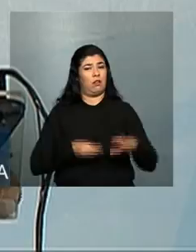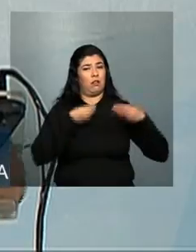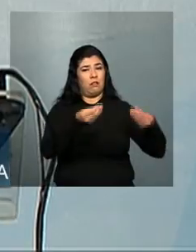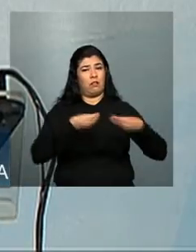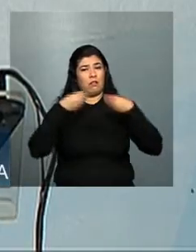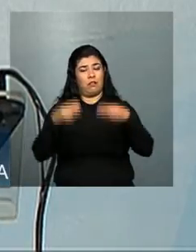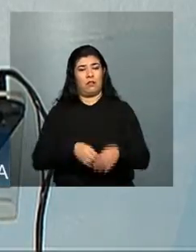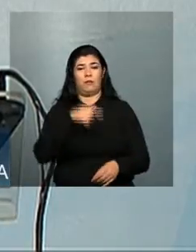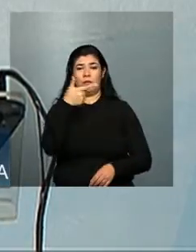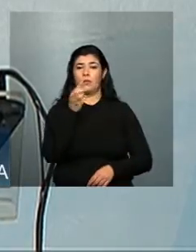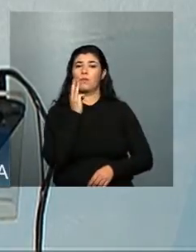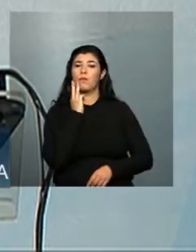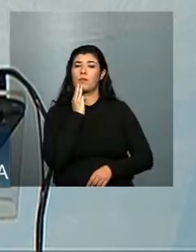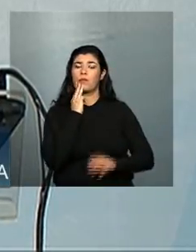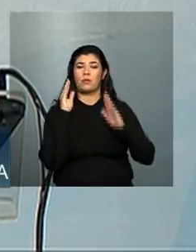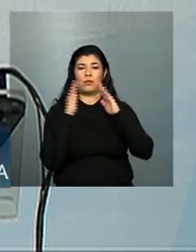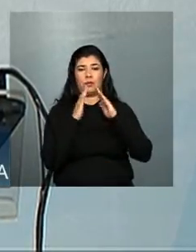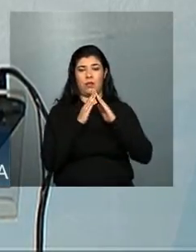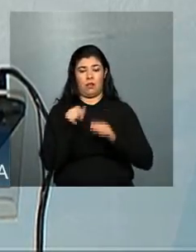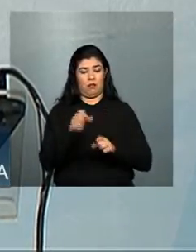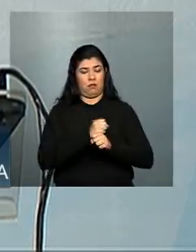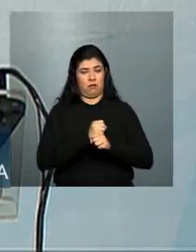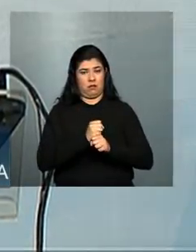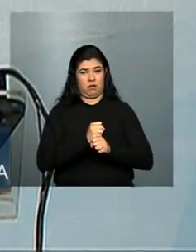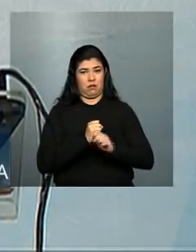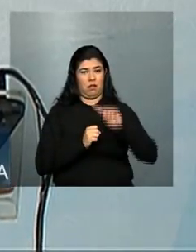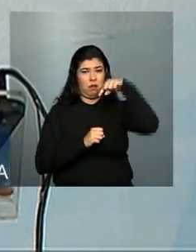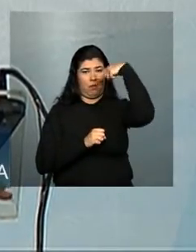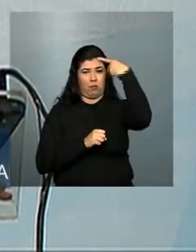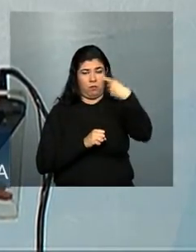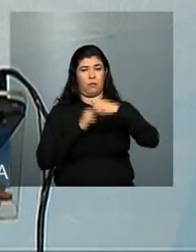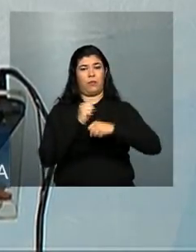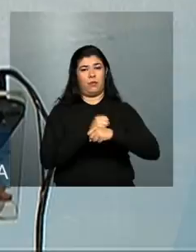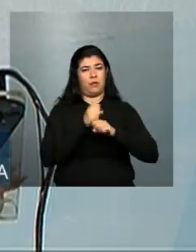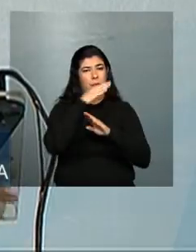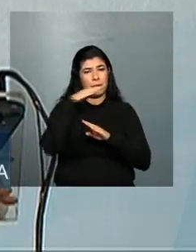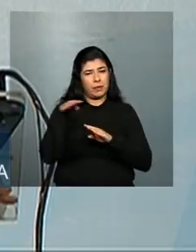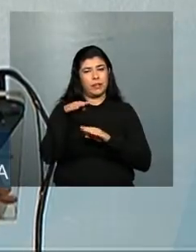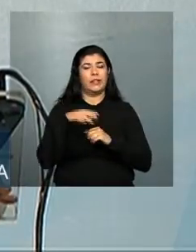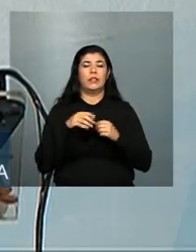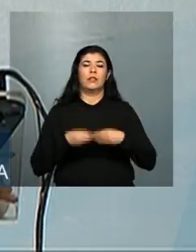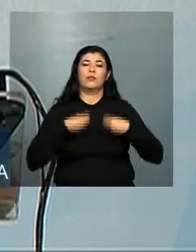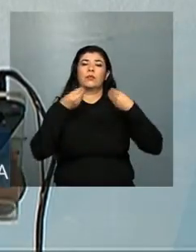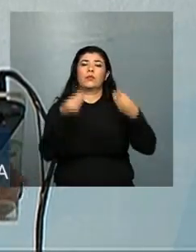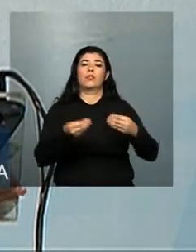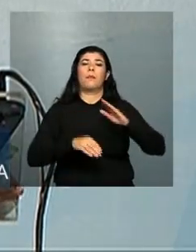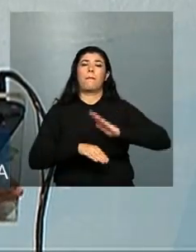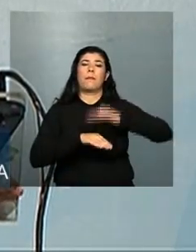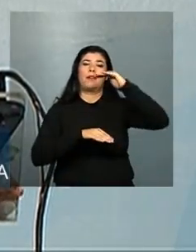moradias. Esse ano e o ano que vem, até a metade do ano que vem, nós vamos entregar